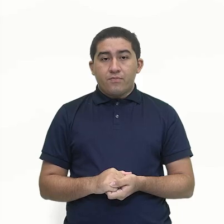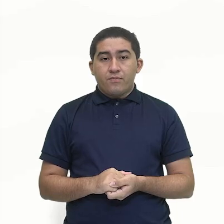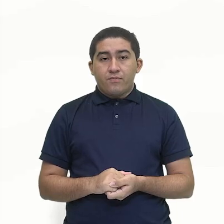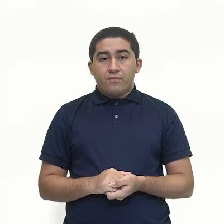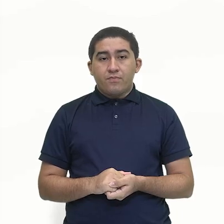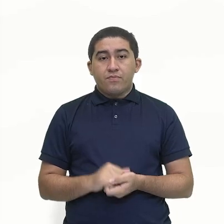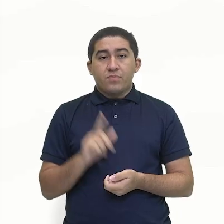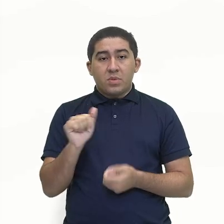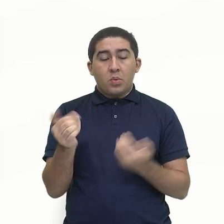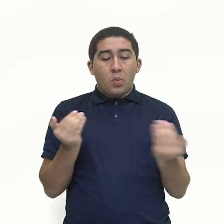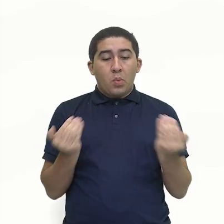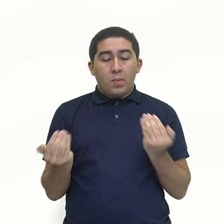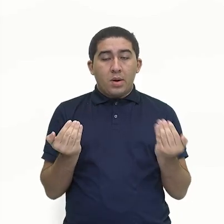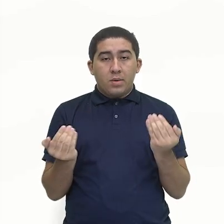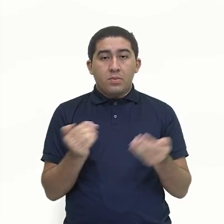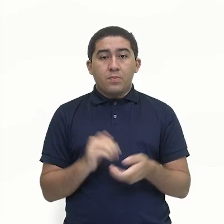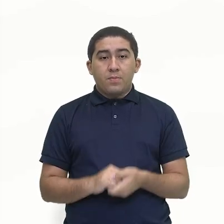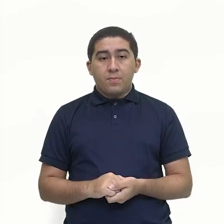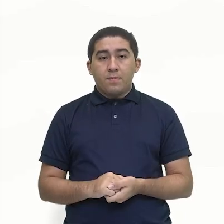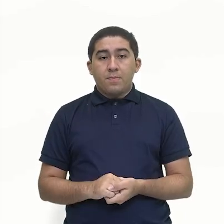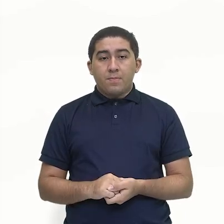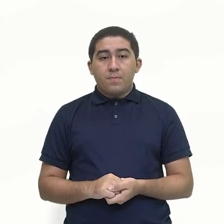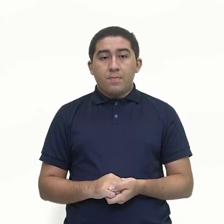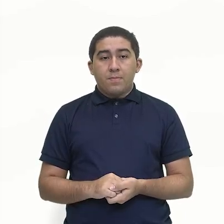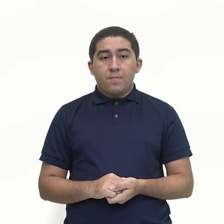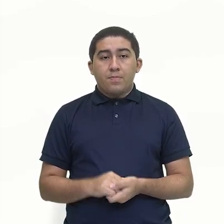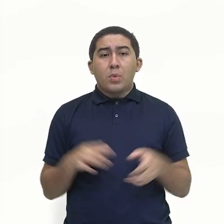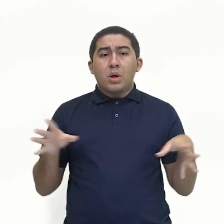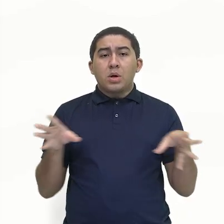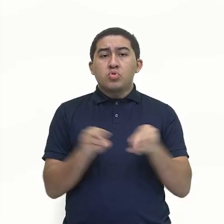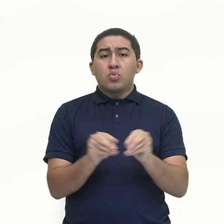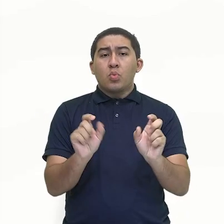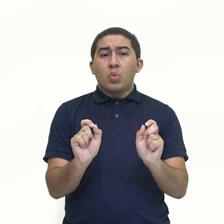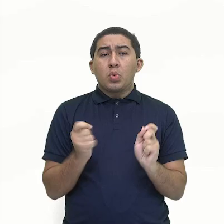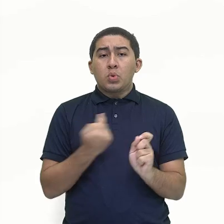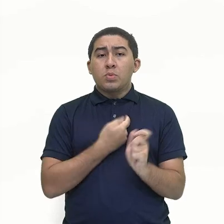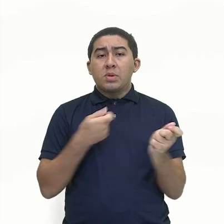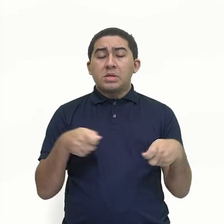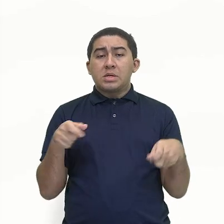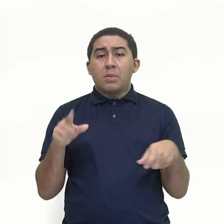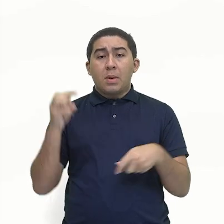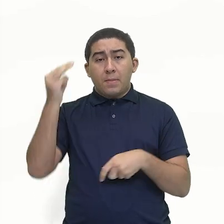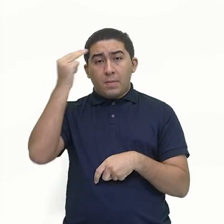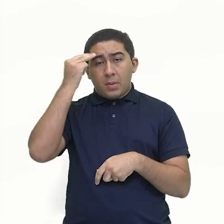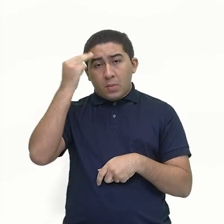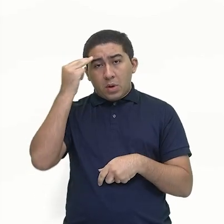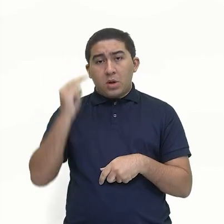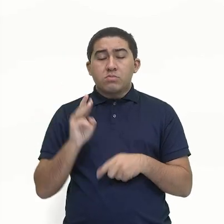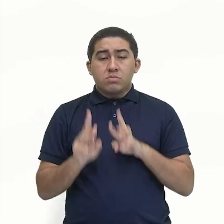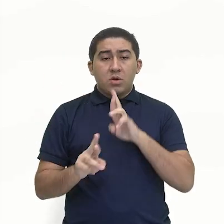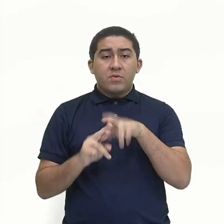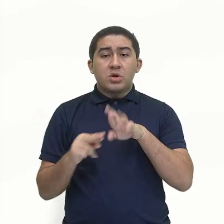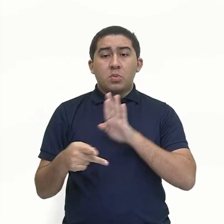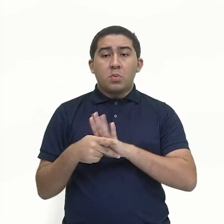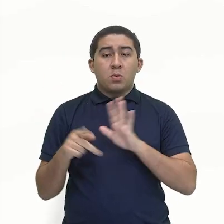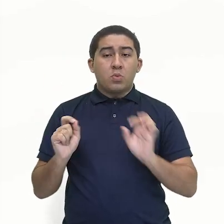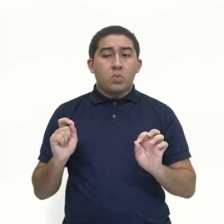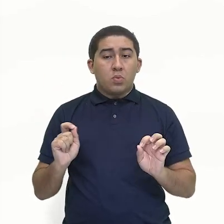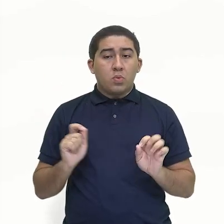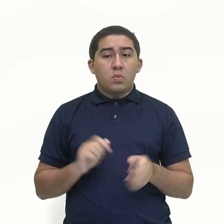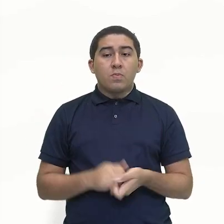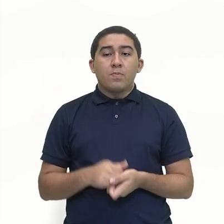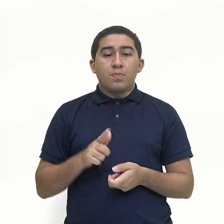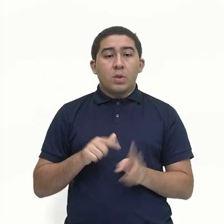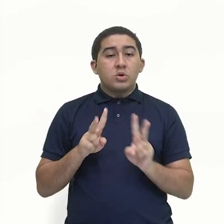sendo comparado a adjetivos longos. Em resumo, gente, o que a gente precisa memorizar, especialmente falando, então,